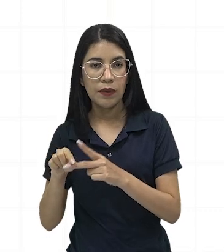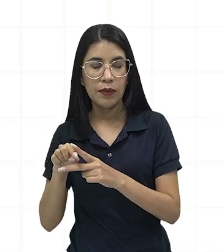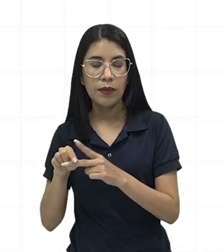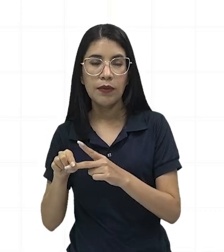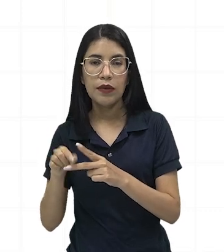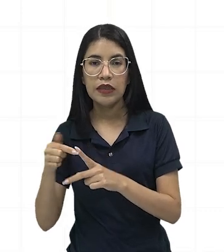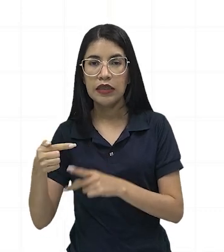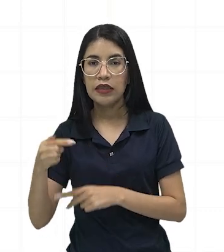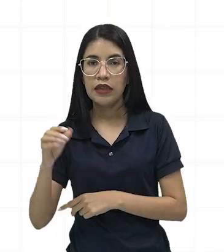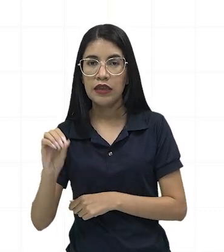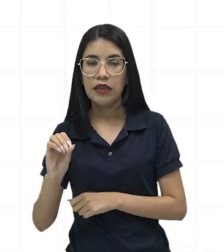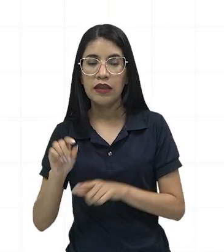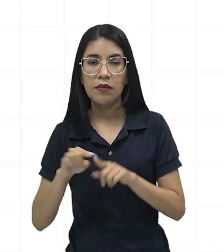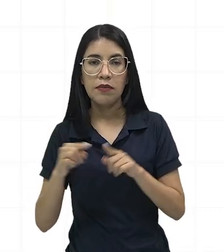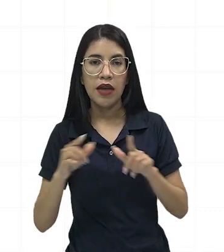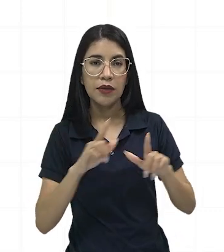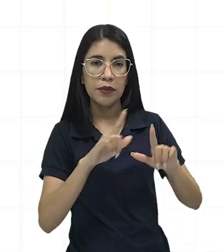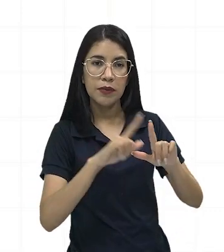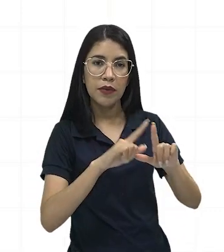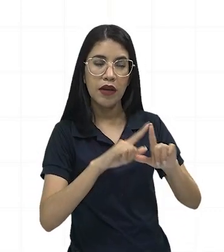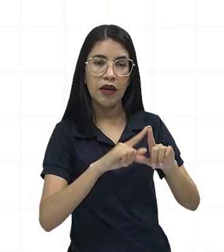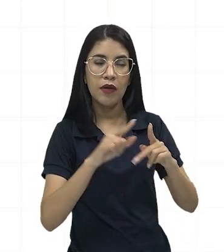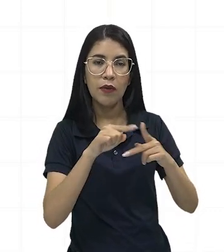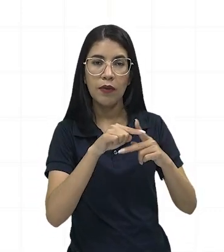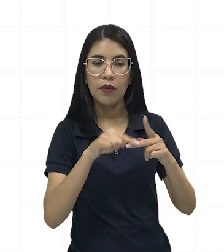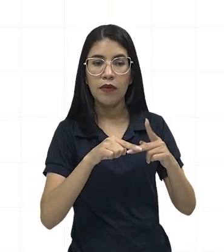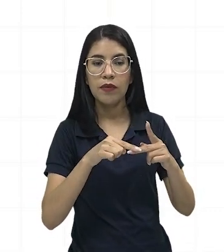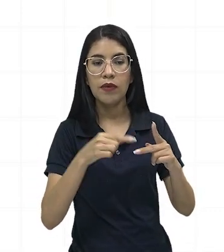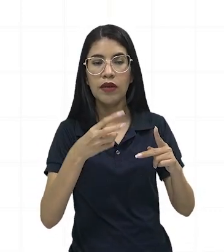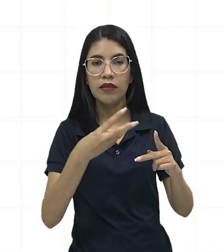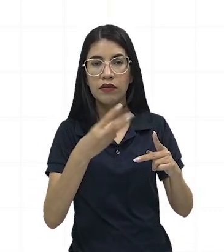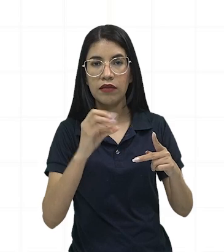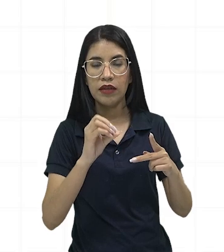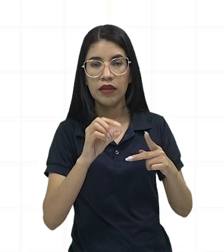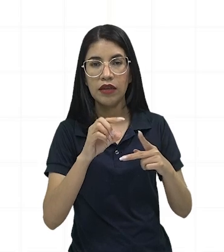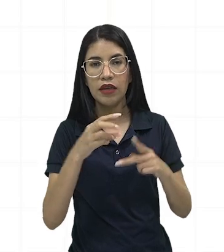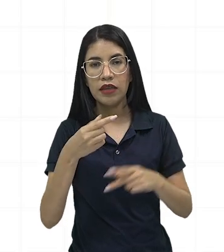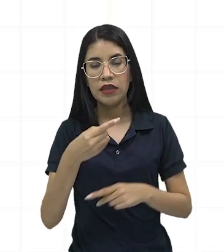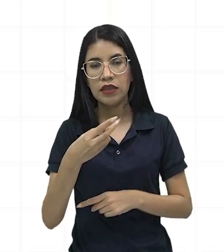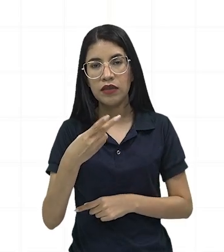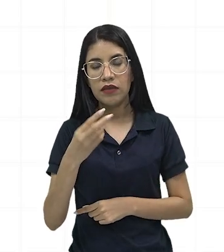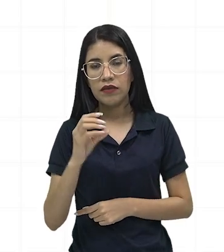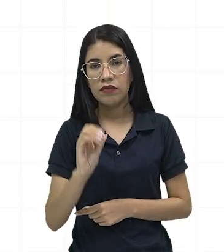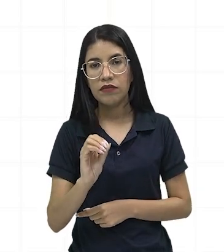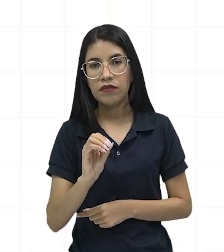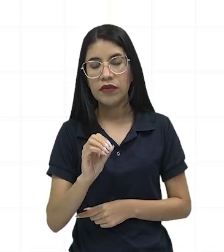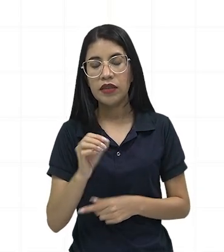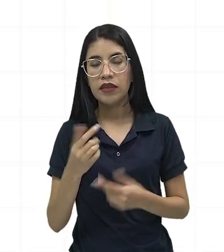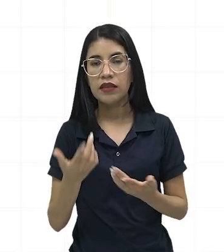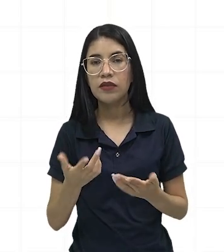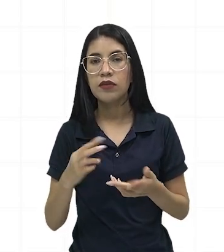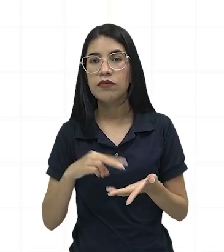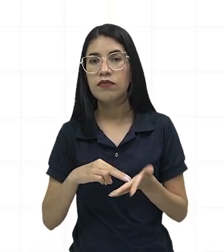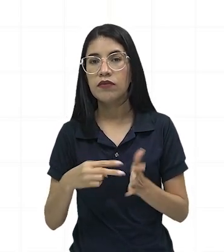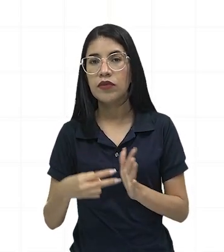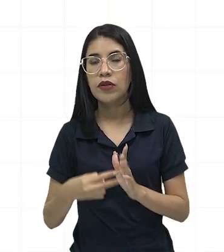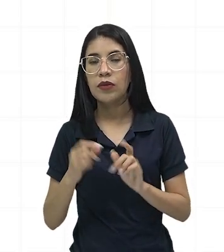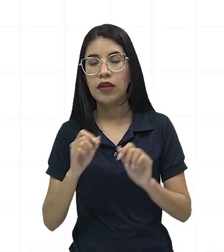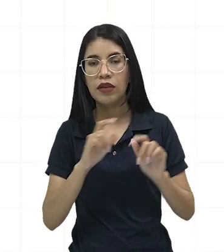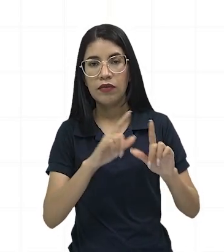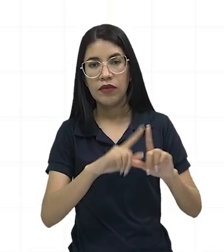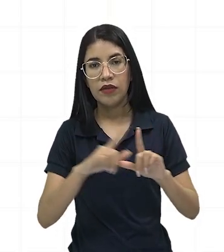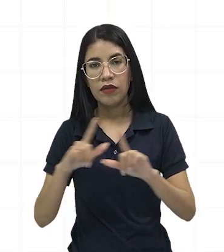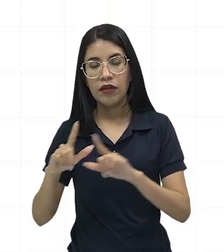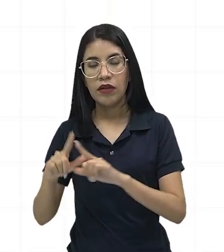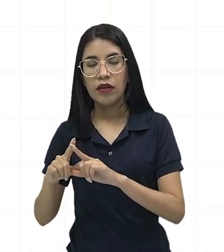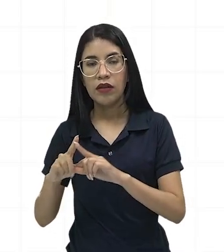aqui, os ângulos são 30 e 120. Então, nós não temos aqui a